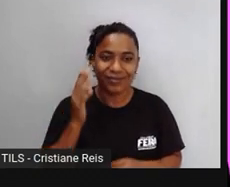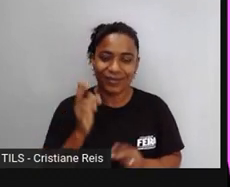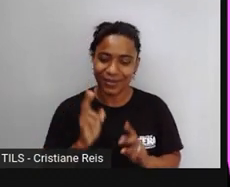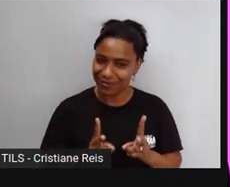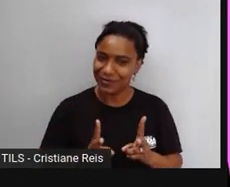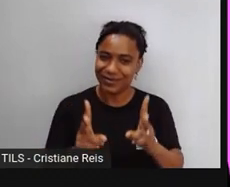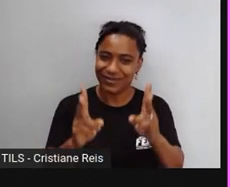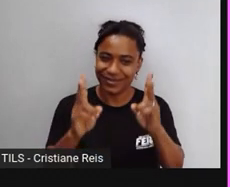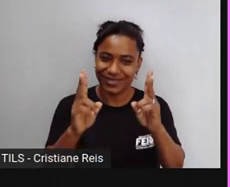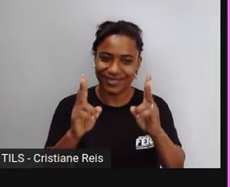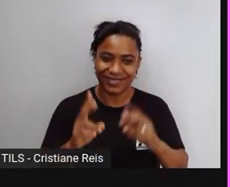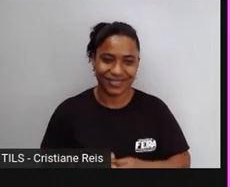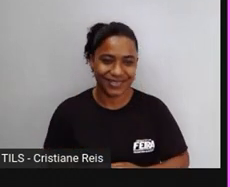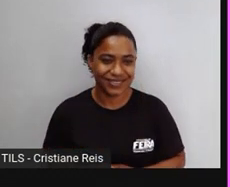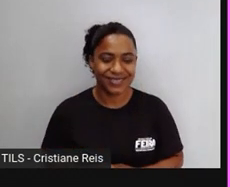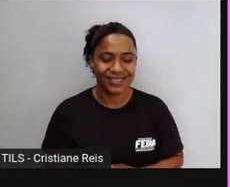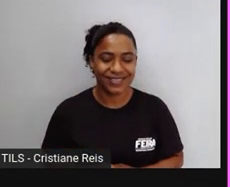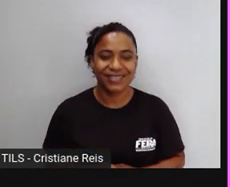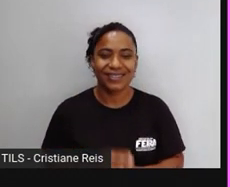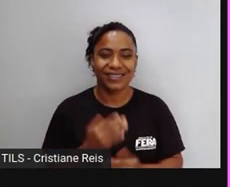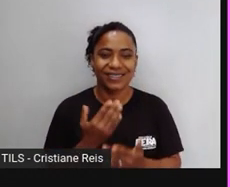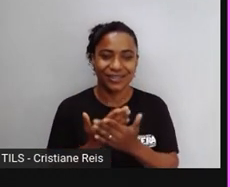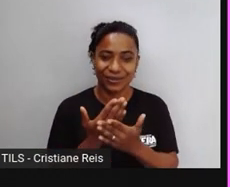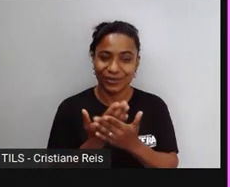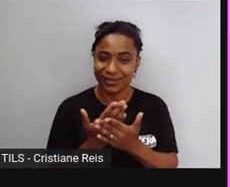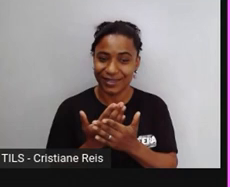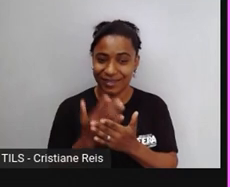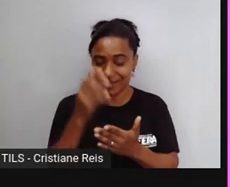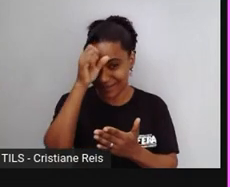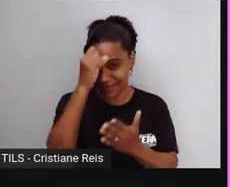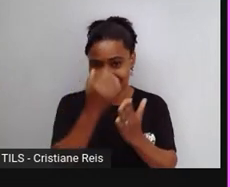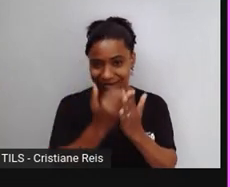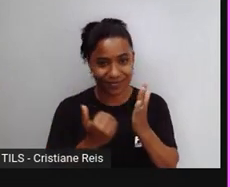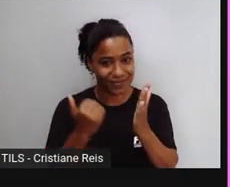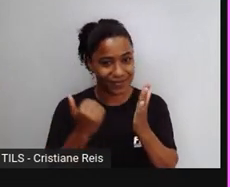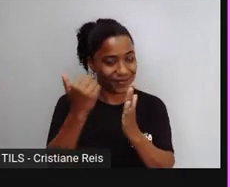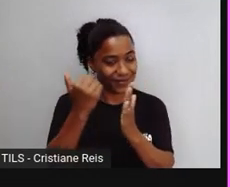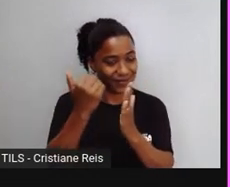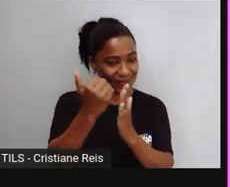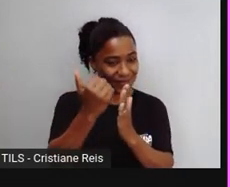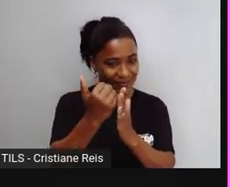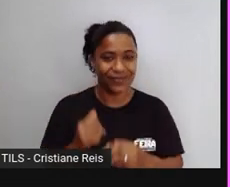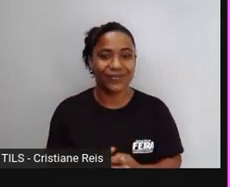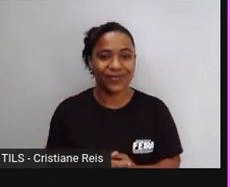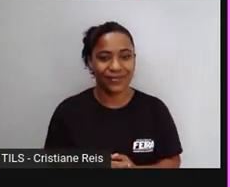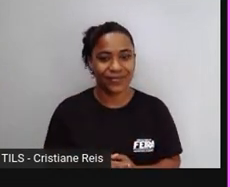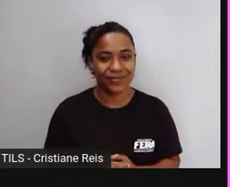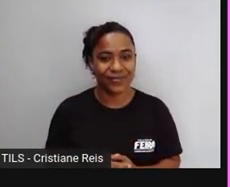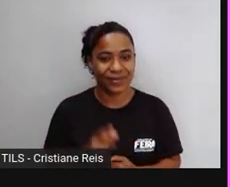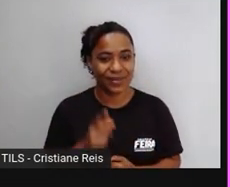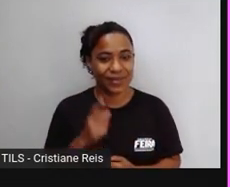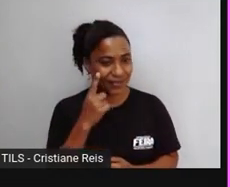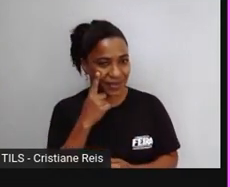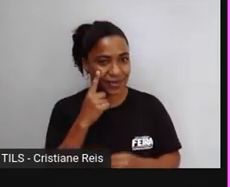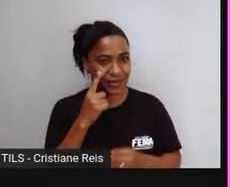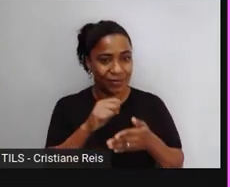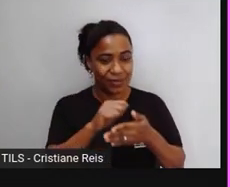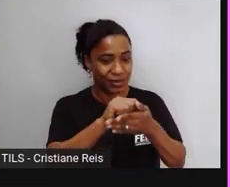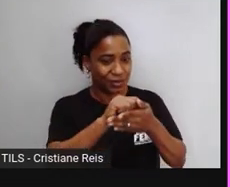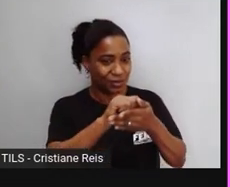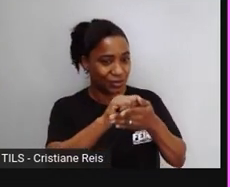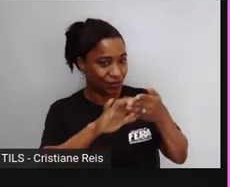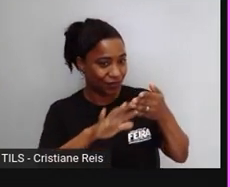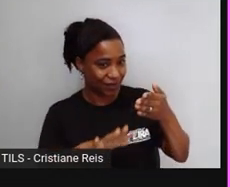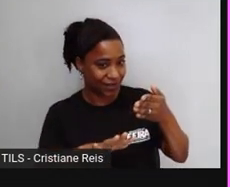let's go. Vamos estudar um pouco mais sobre este assunto através de uma atividade interativa. Just a